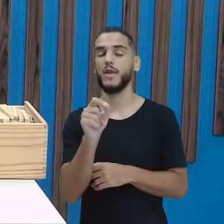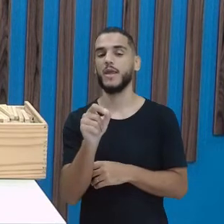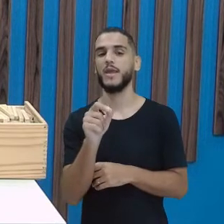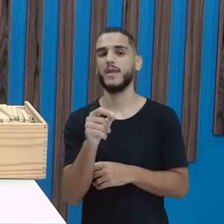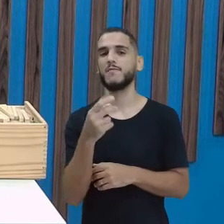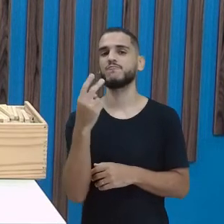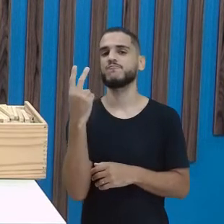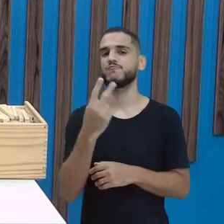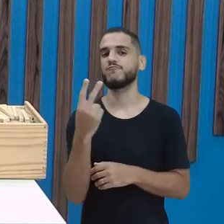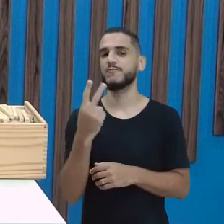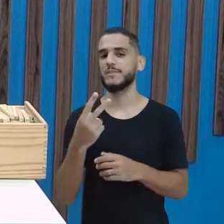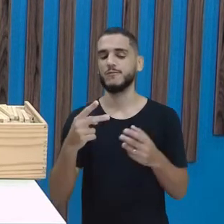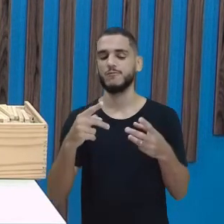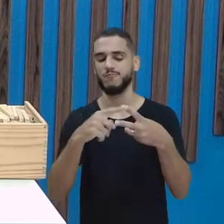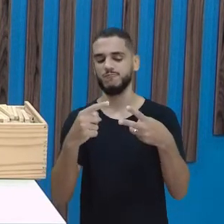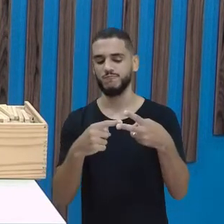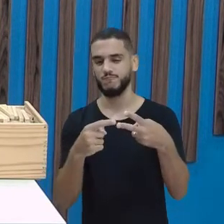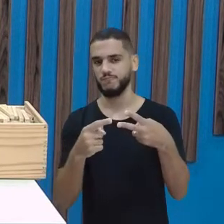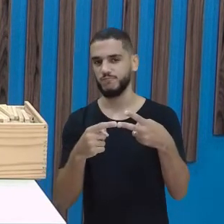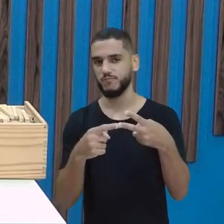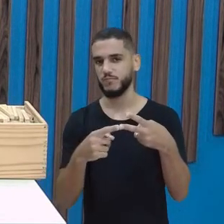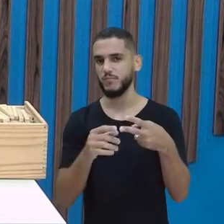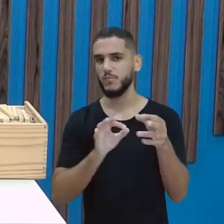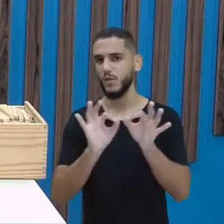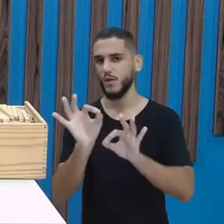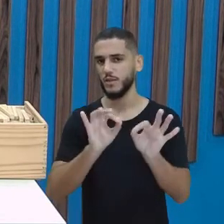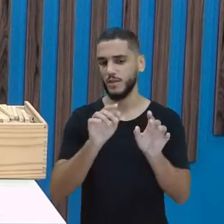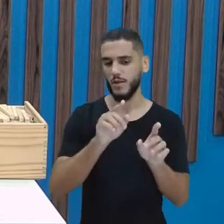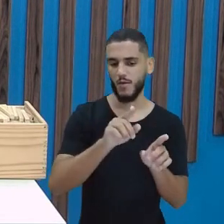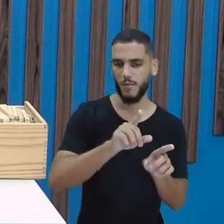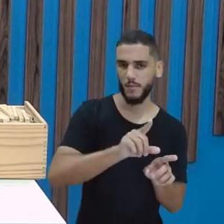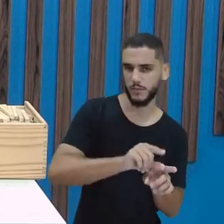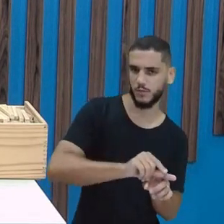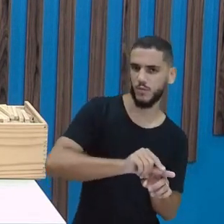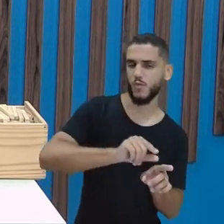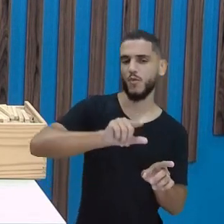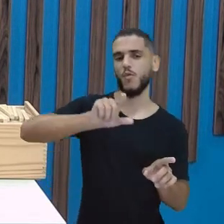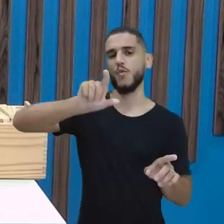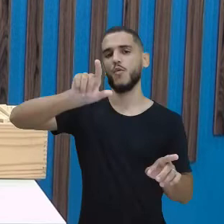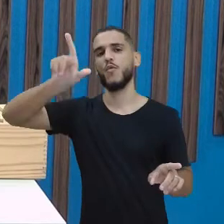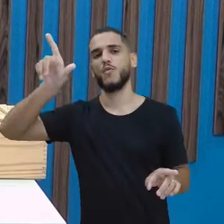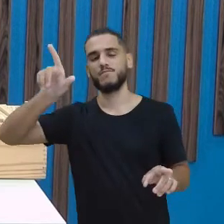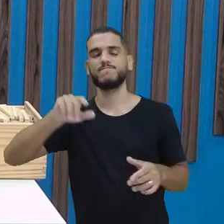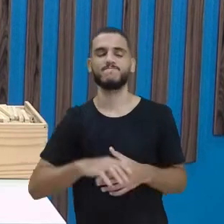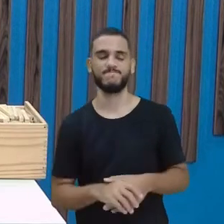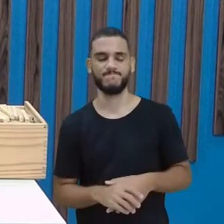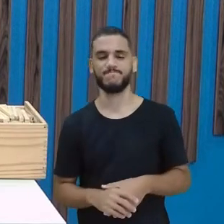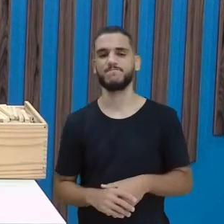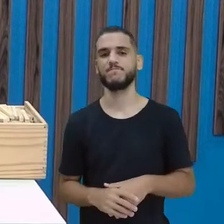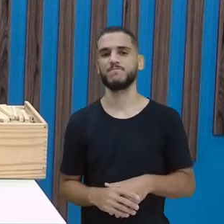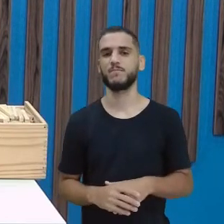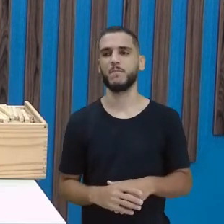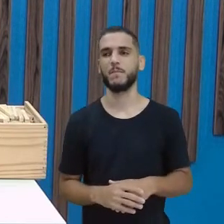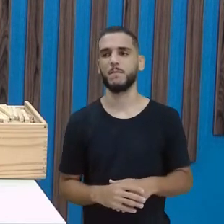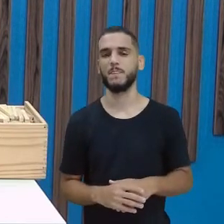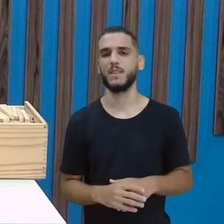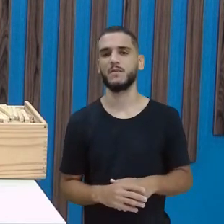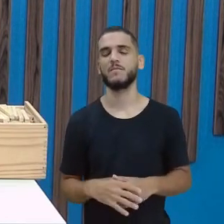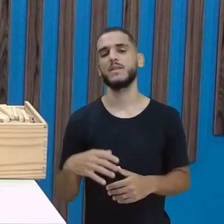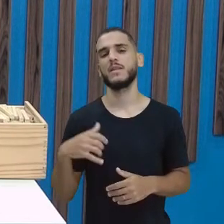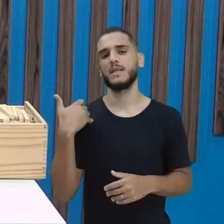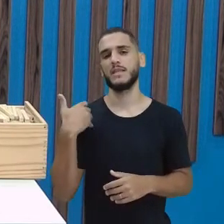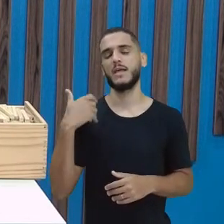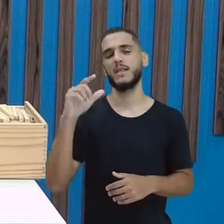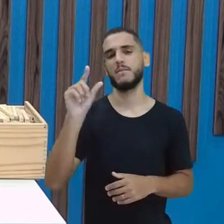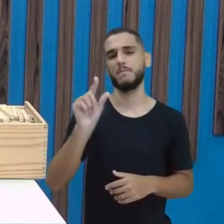passo, colocar em ordem crescente, do menor até o maior, a menor